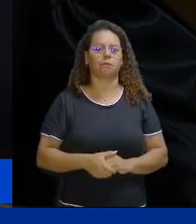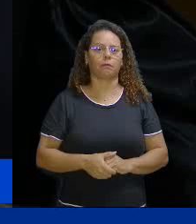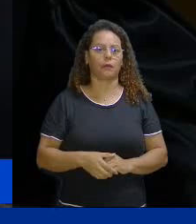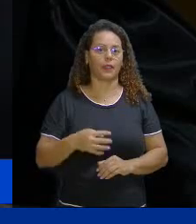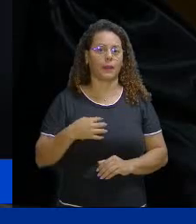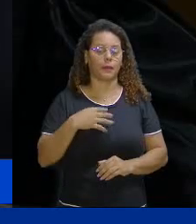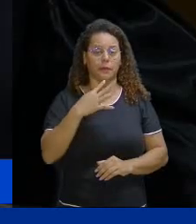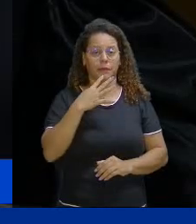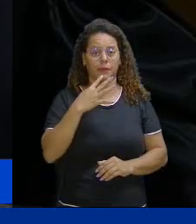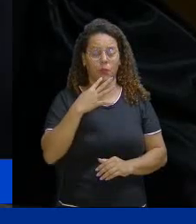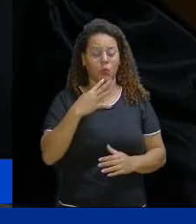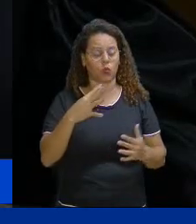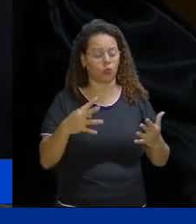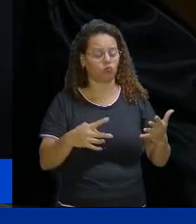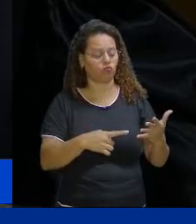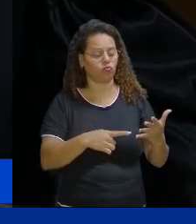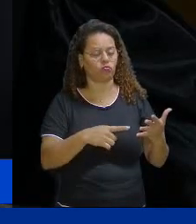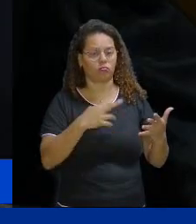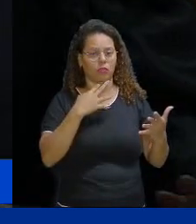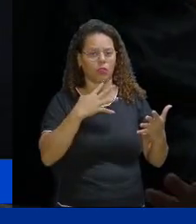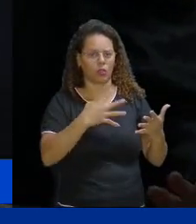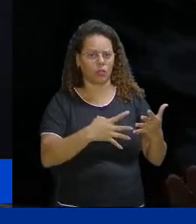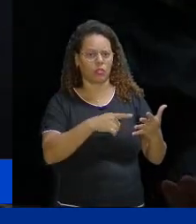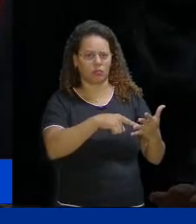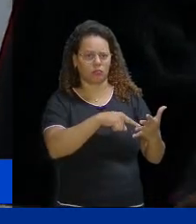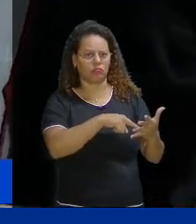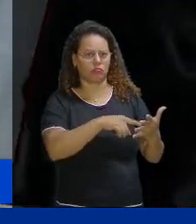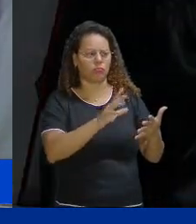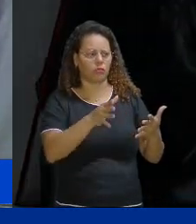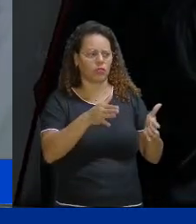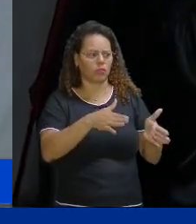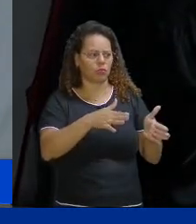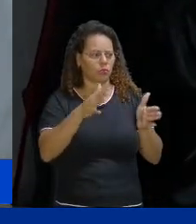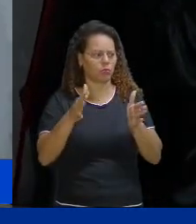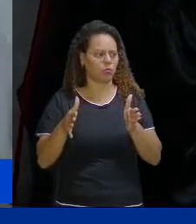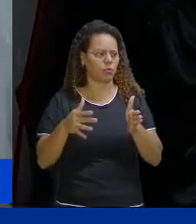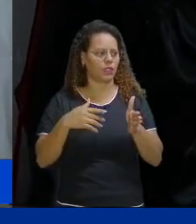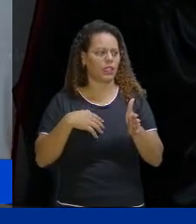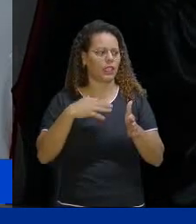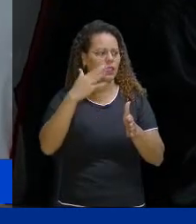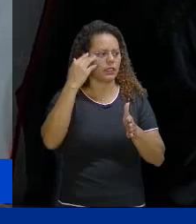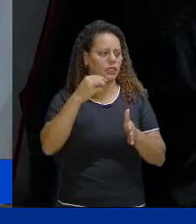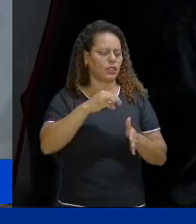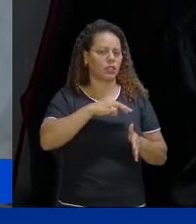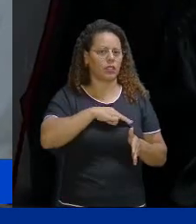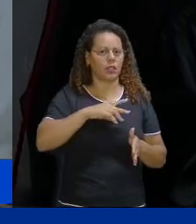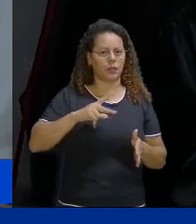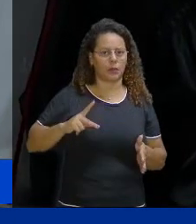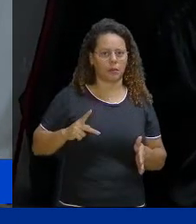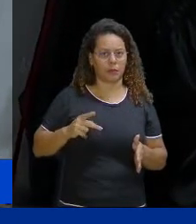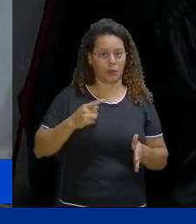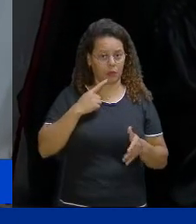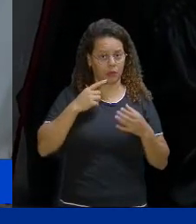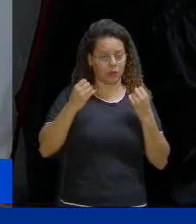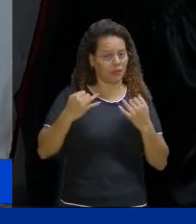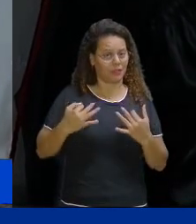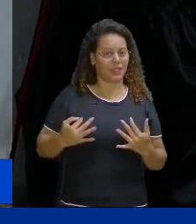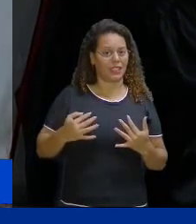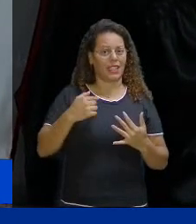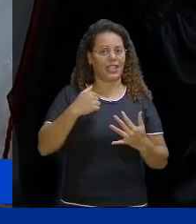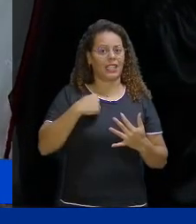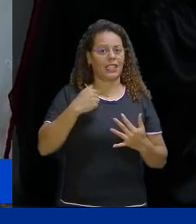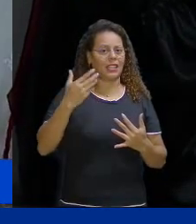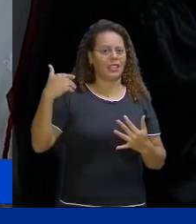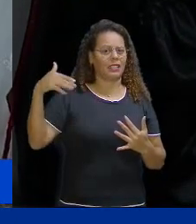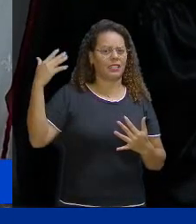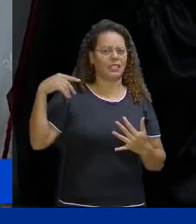estou conhecendo, entendendo que a ação é adequada, tempestiva, e estou conhecendo porque aquilo que o MP pôs, eu vou falar no mérito. Aquela situação